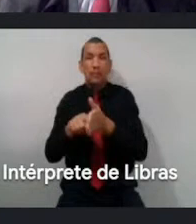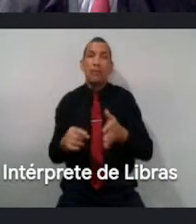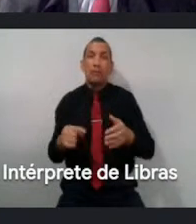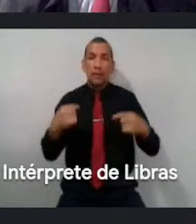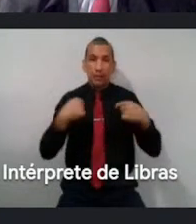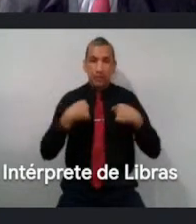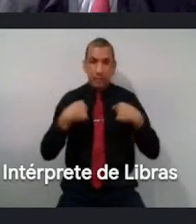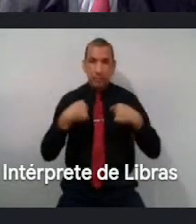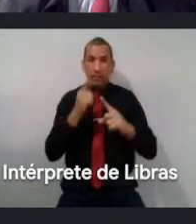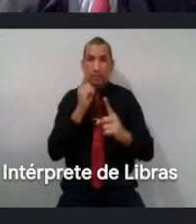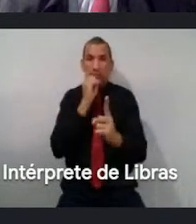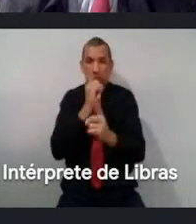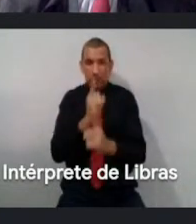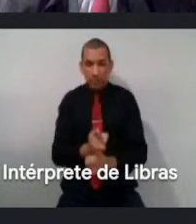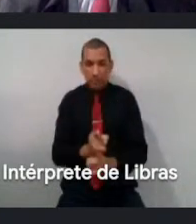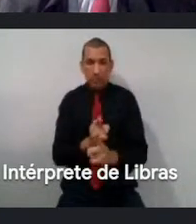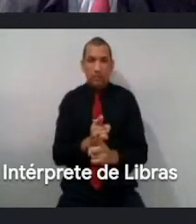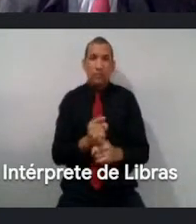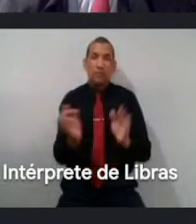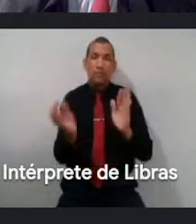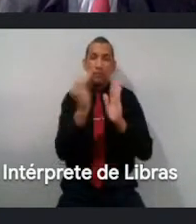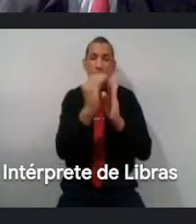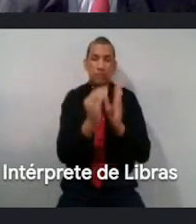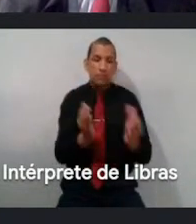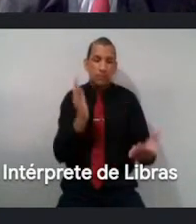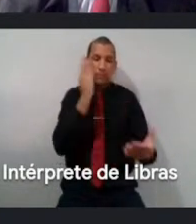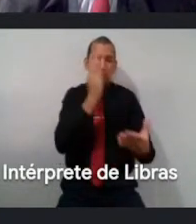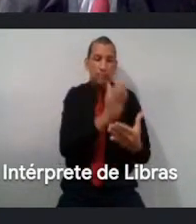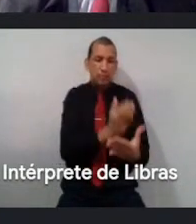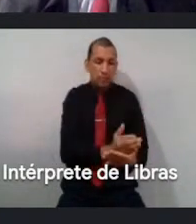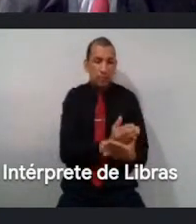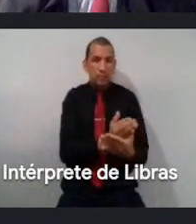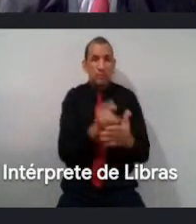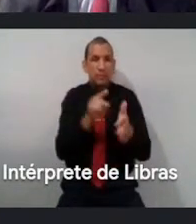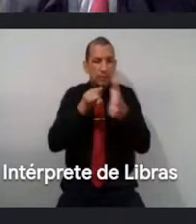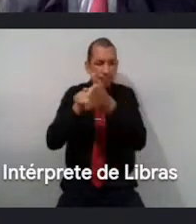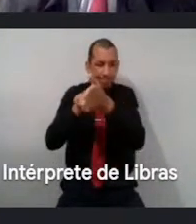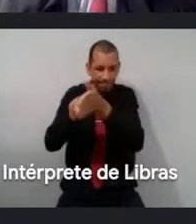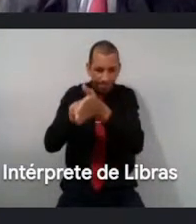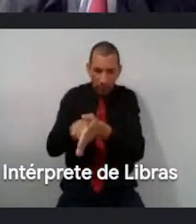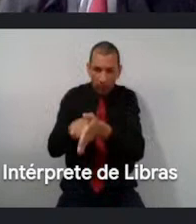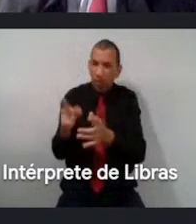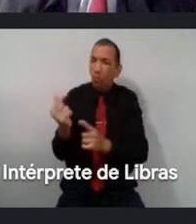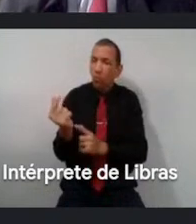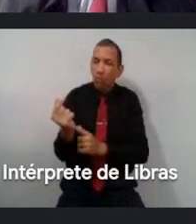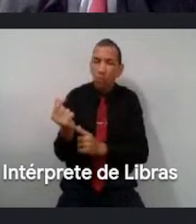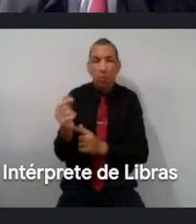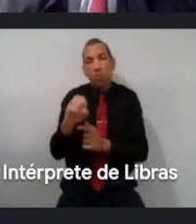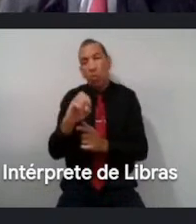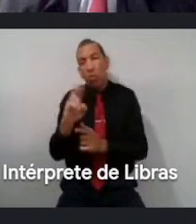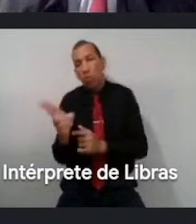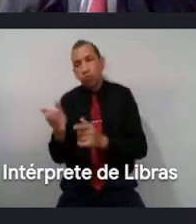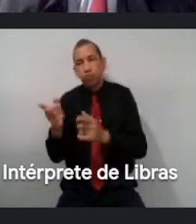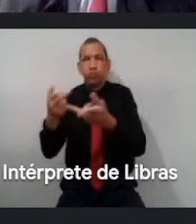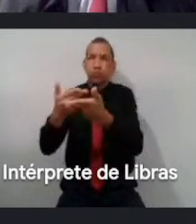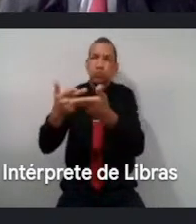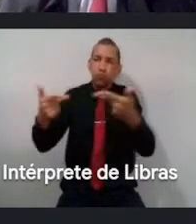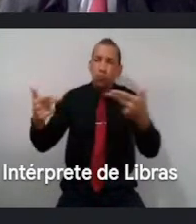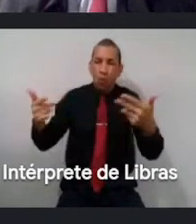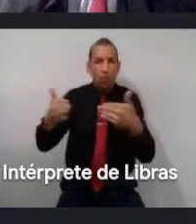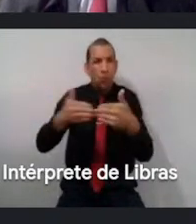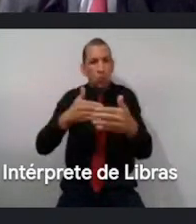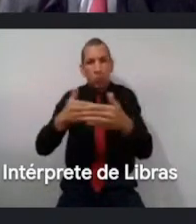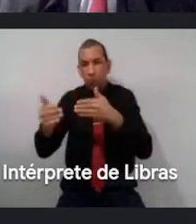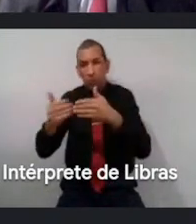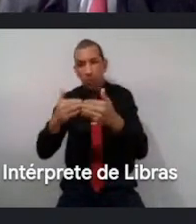ponto eu constato quem instrução dos Autos ela não apurou a origem do dinheiro outra circunstância